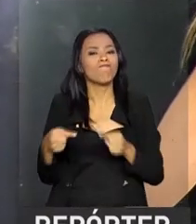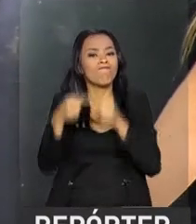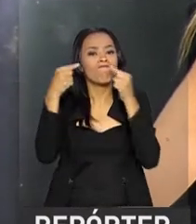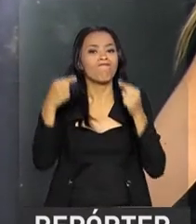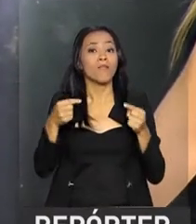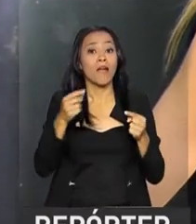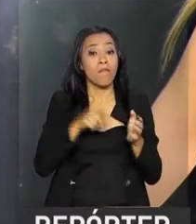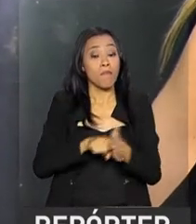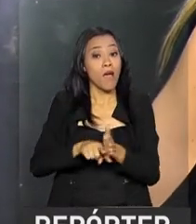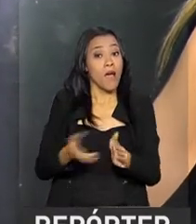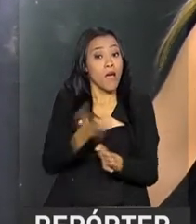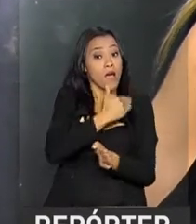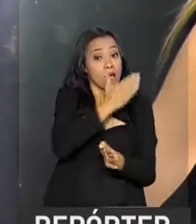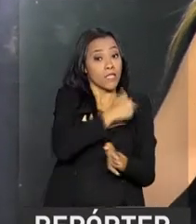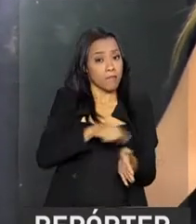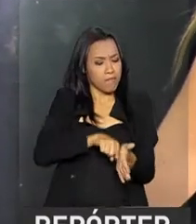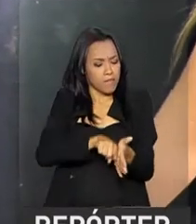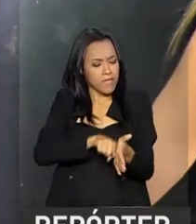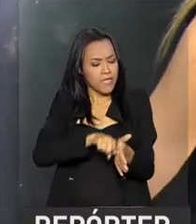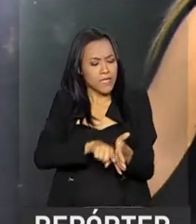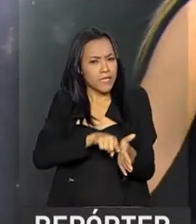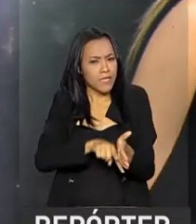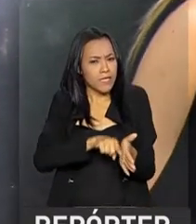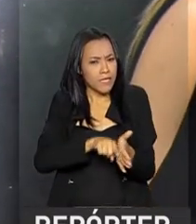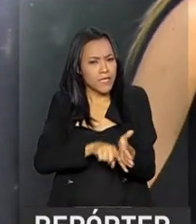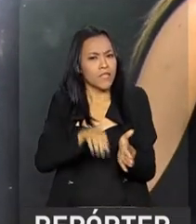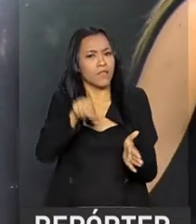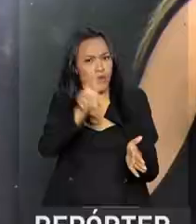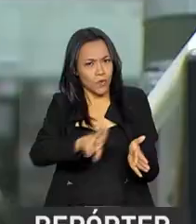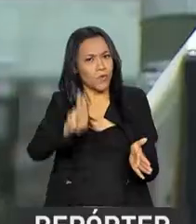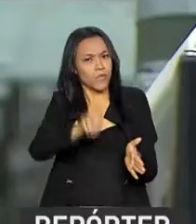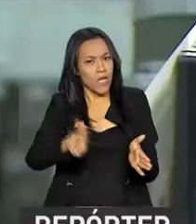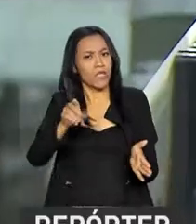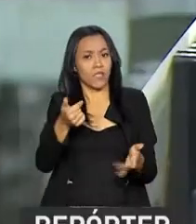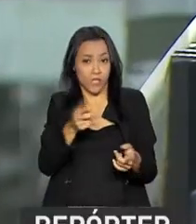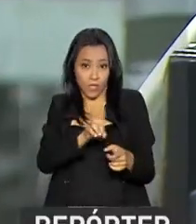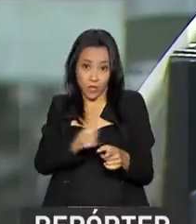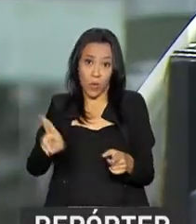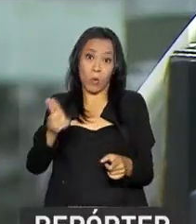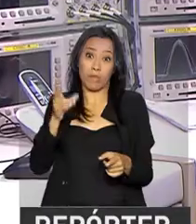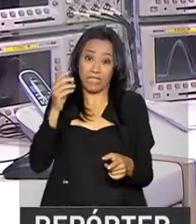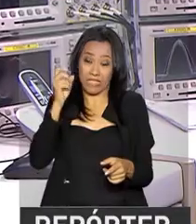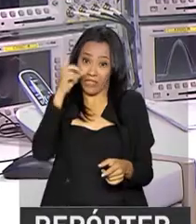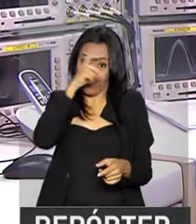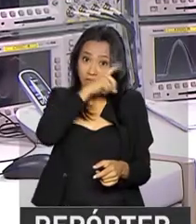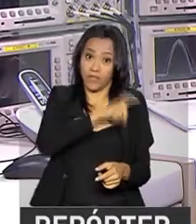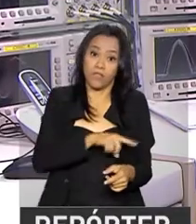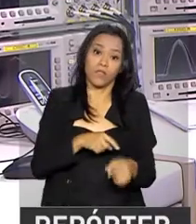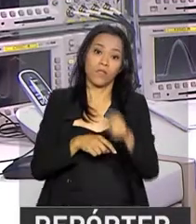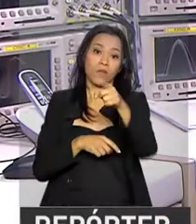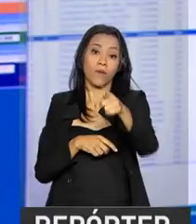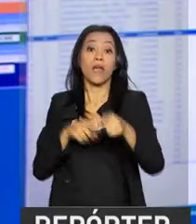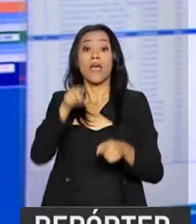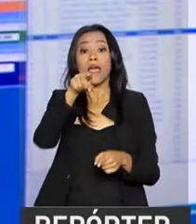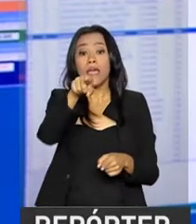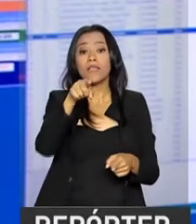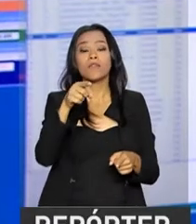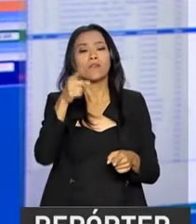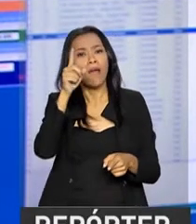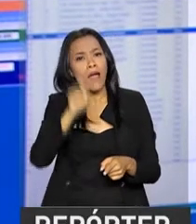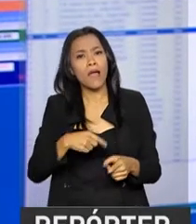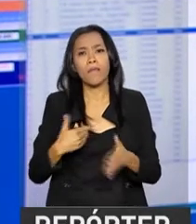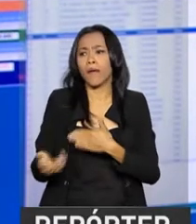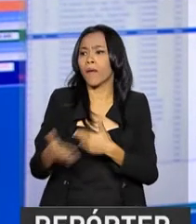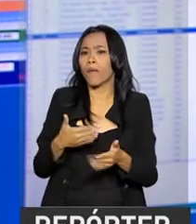muitas pesquisas foram feitas usando a tal luz de nome complicado. E não é só isso. As aplicações do processo servem para